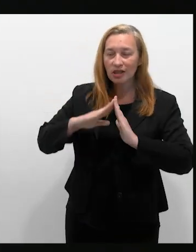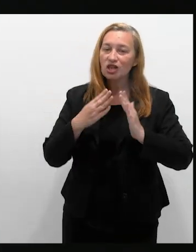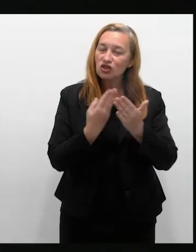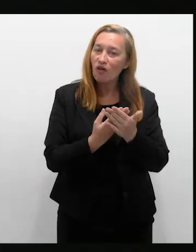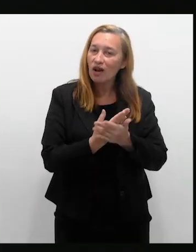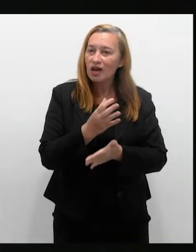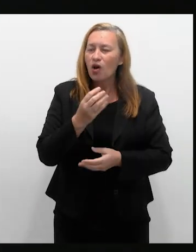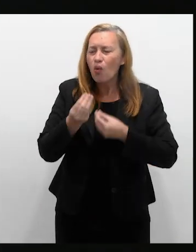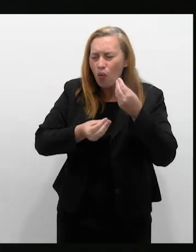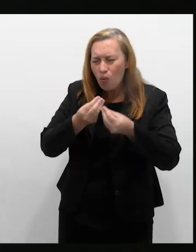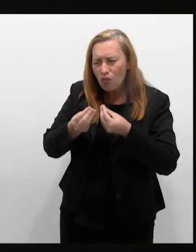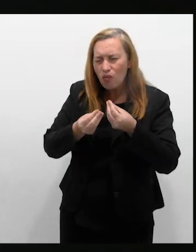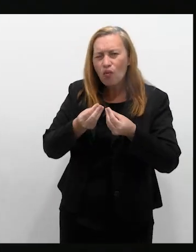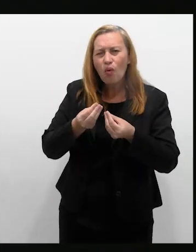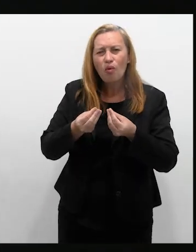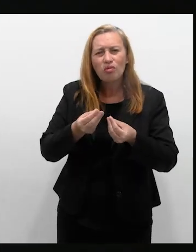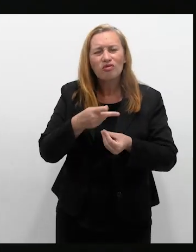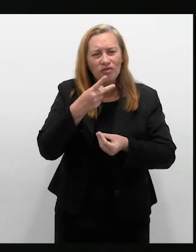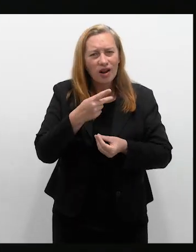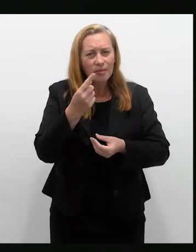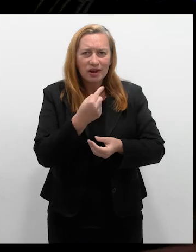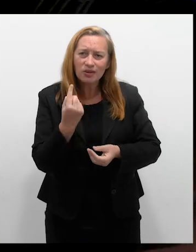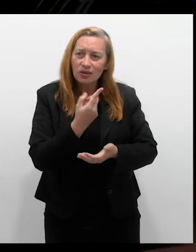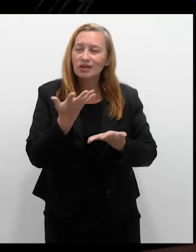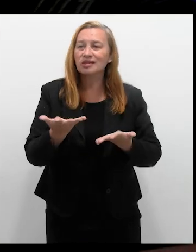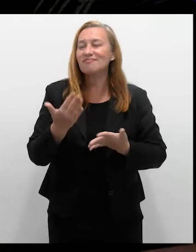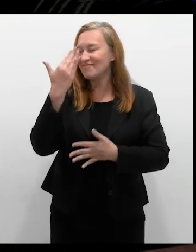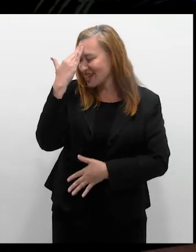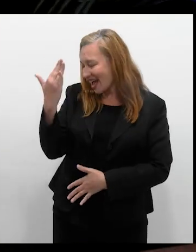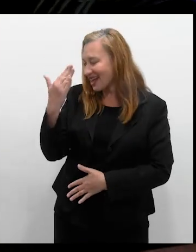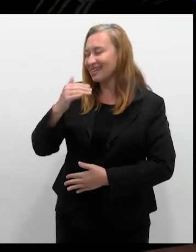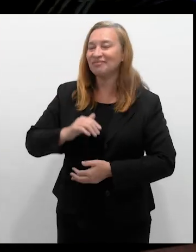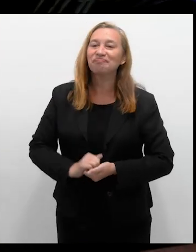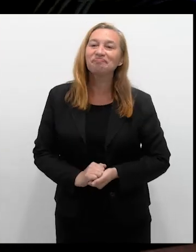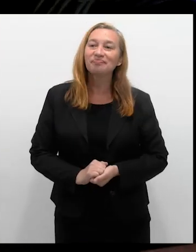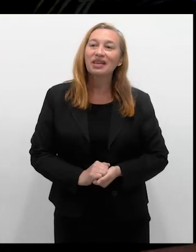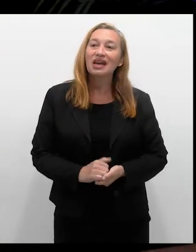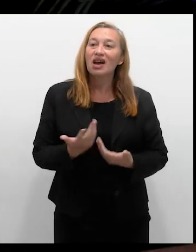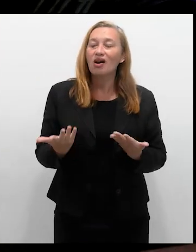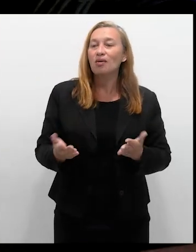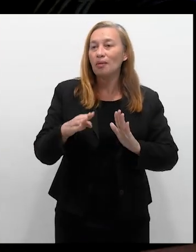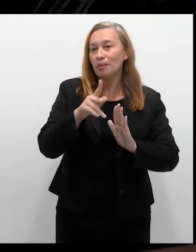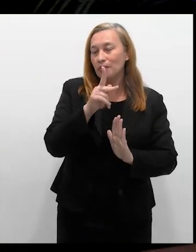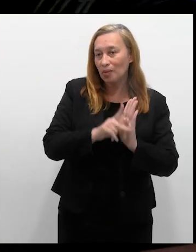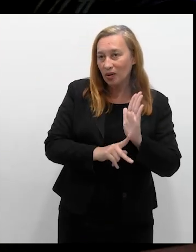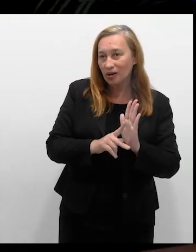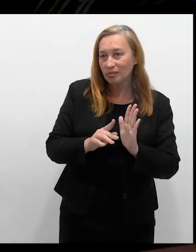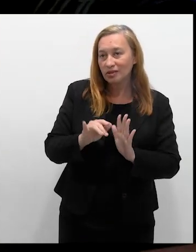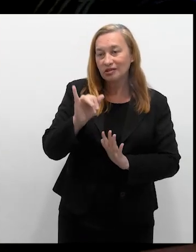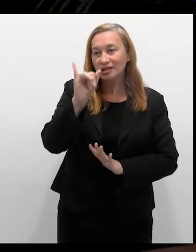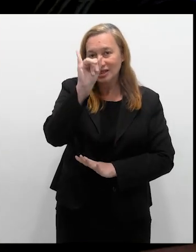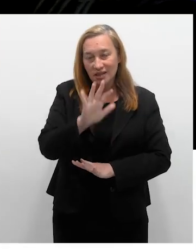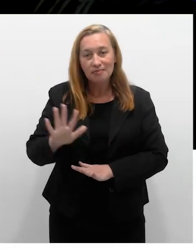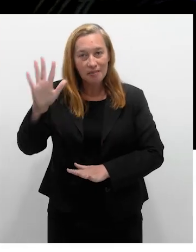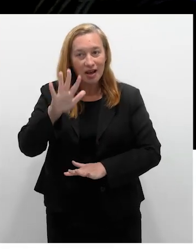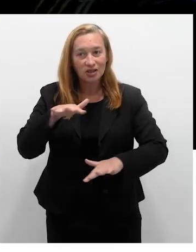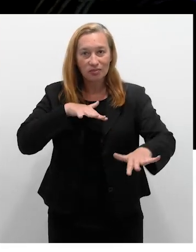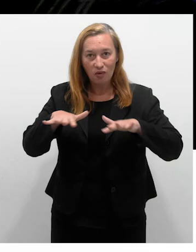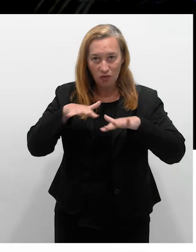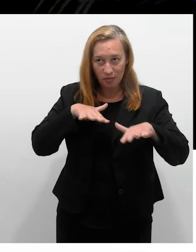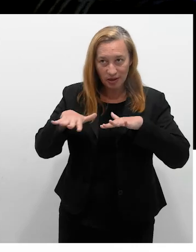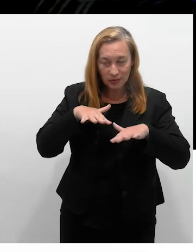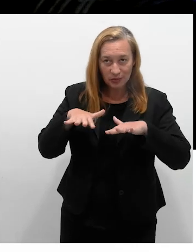escolas. Exato. Conta pra gente aí como é que funciona esse projeto. Muito bem-vinda. Obrigada. Bom, se chama Programa Imagens em Movimento,